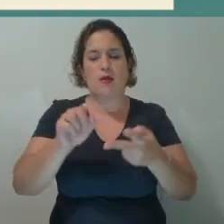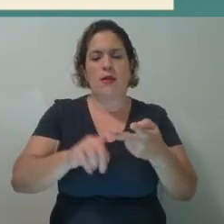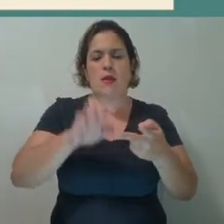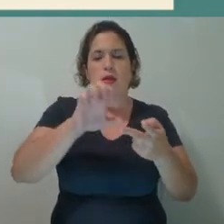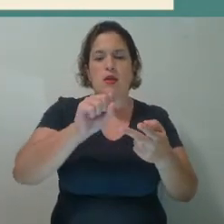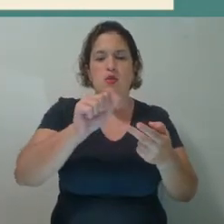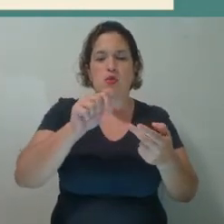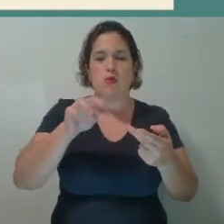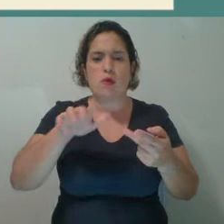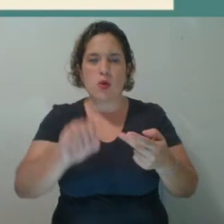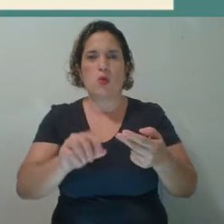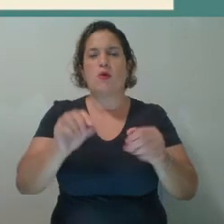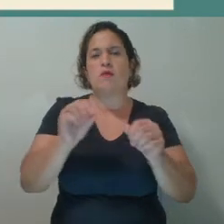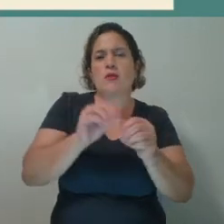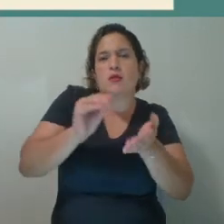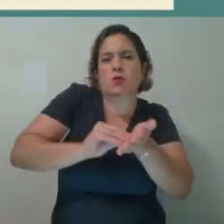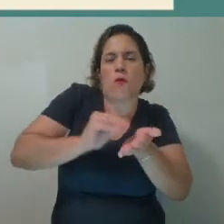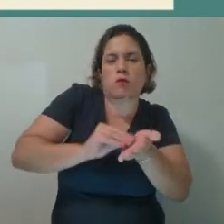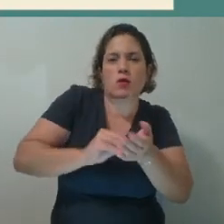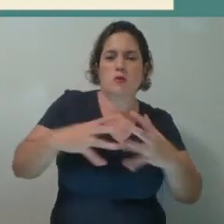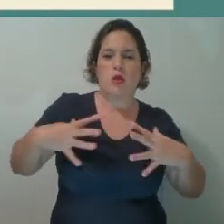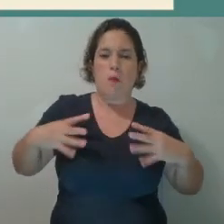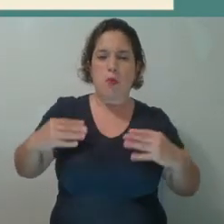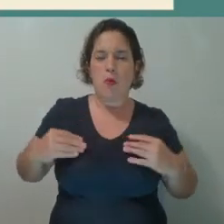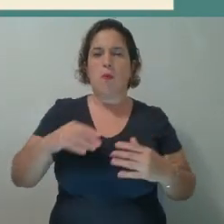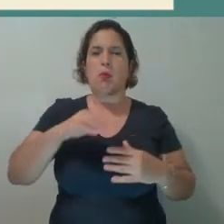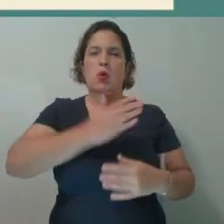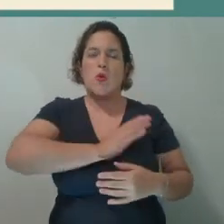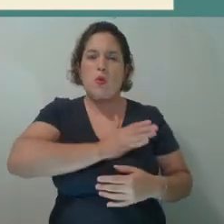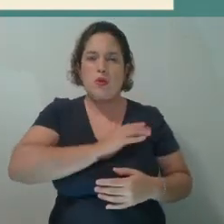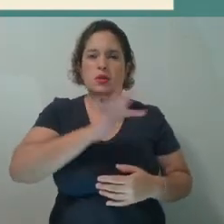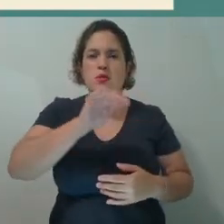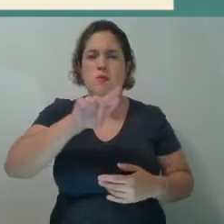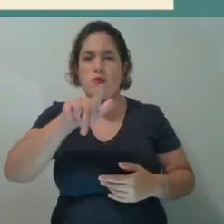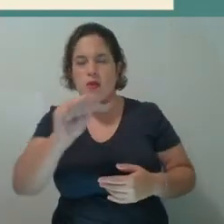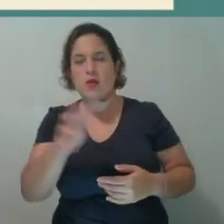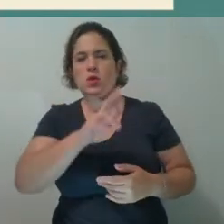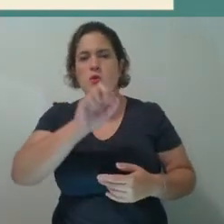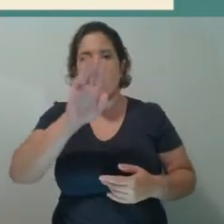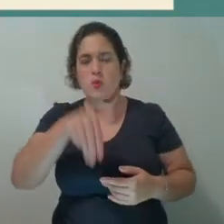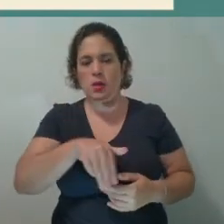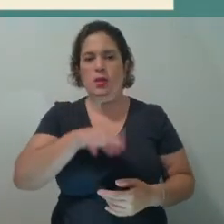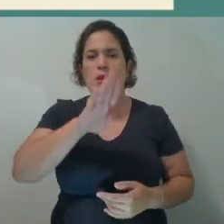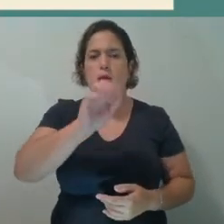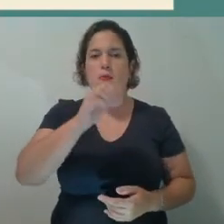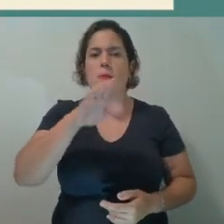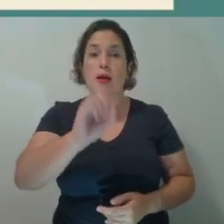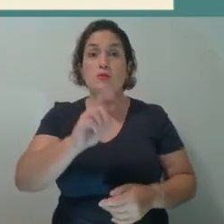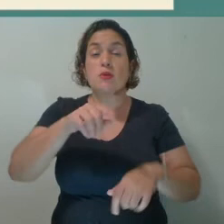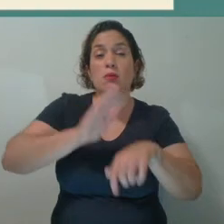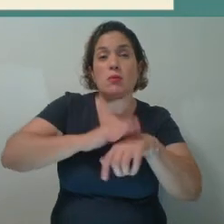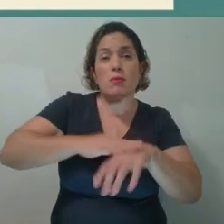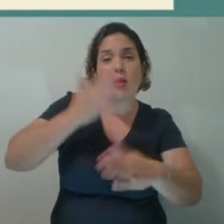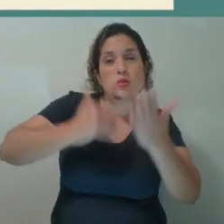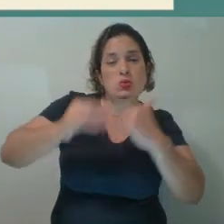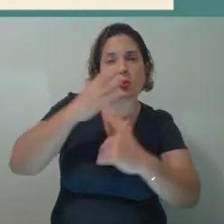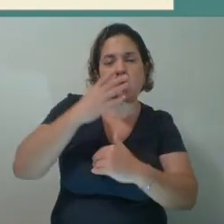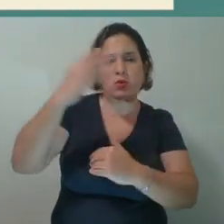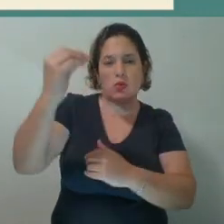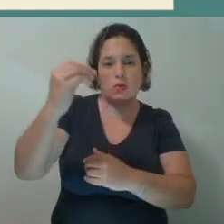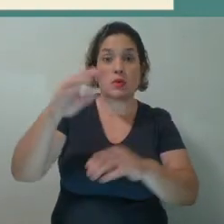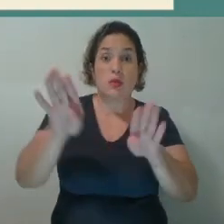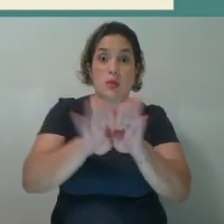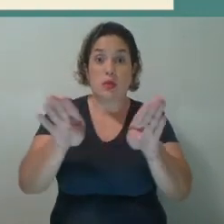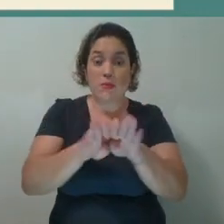e também ausência de órgãos como pulmões, baço, coração, fígado e rins, que são os órgãos que os coiotes costumam se alimentar.